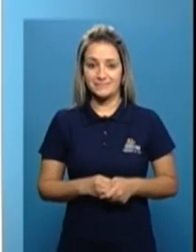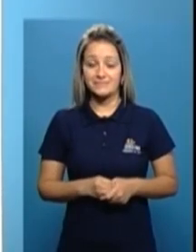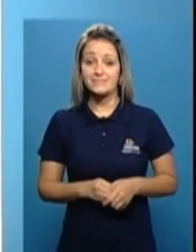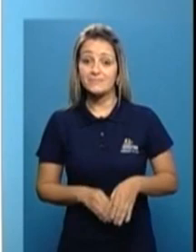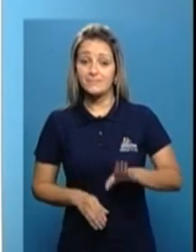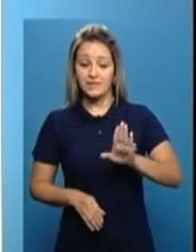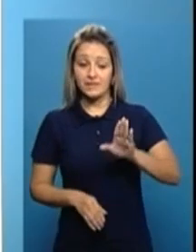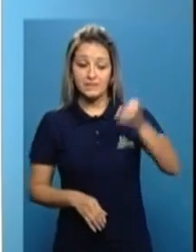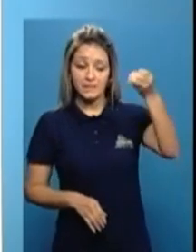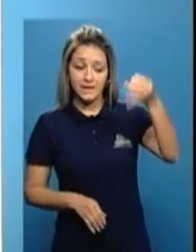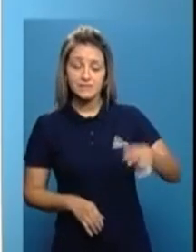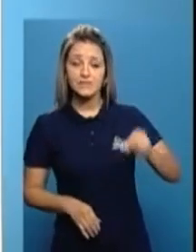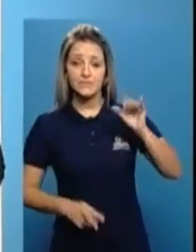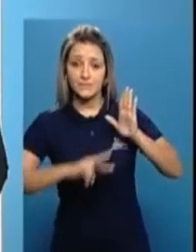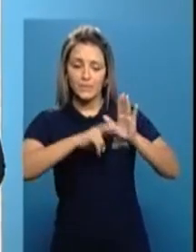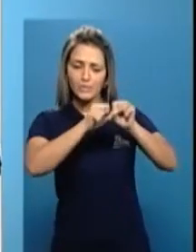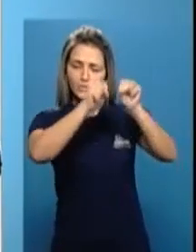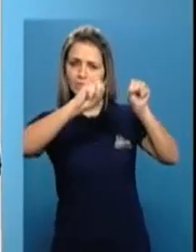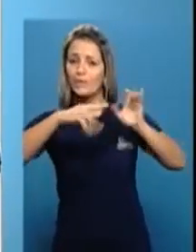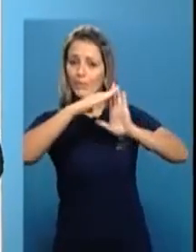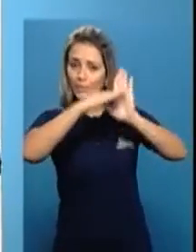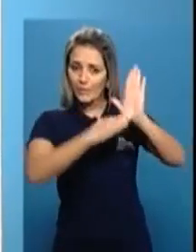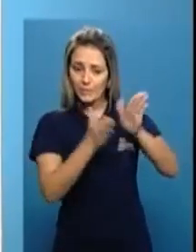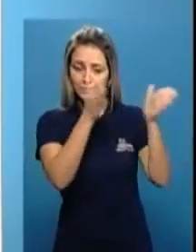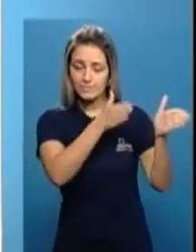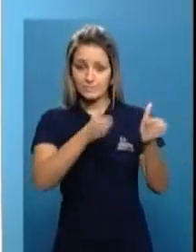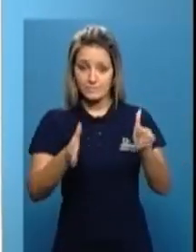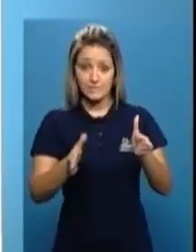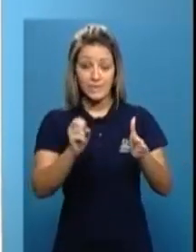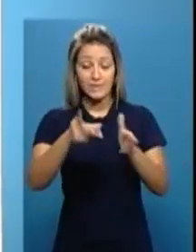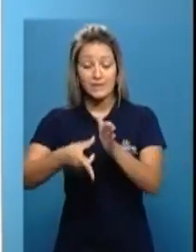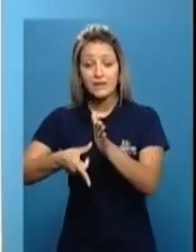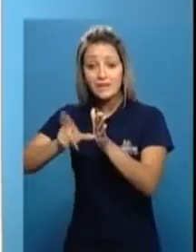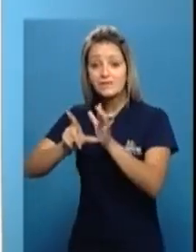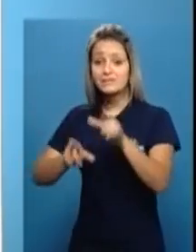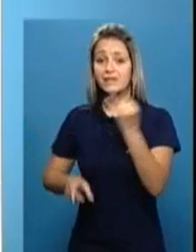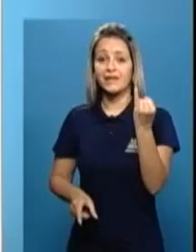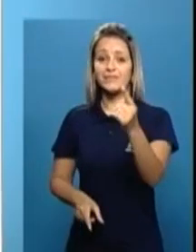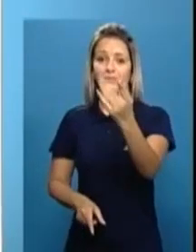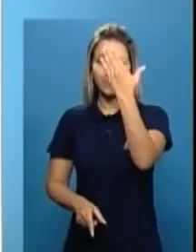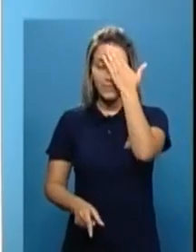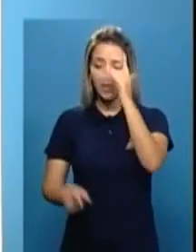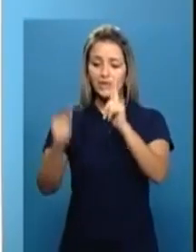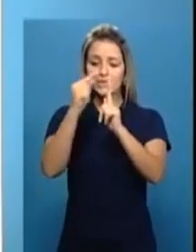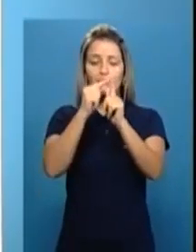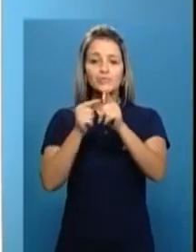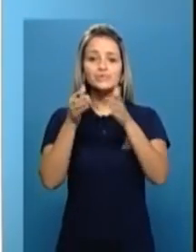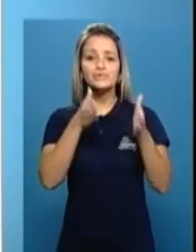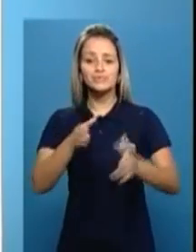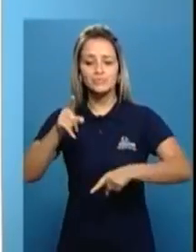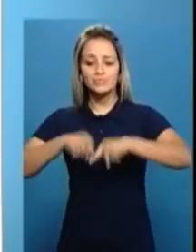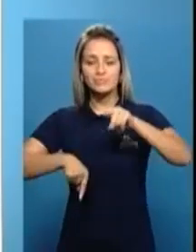Antes de definir o sistema de produção, é essencial saber o tipo de produto em que ele será